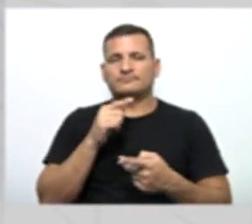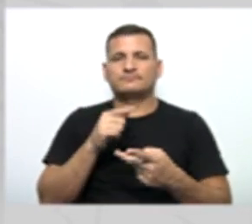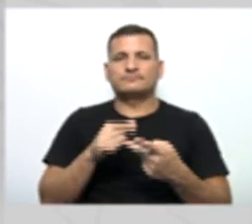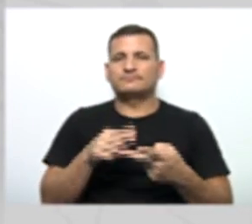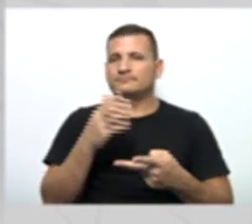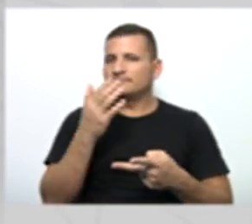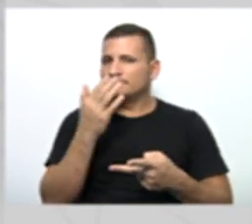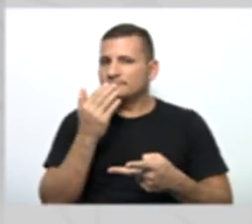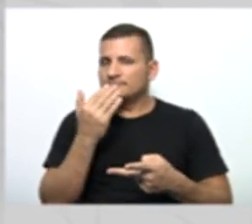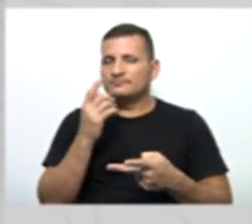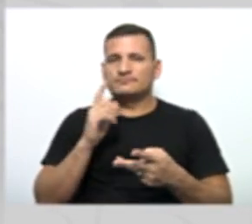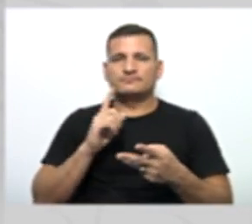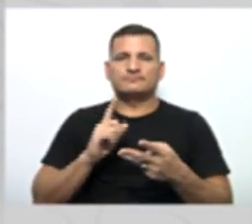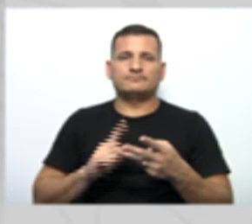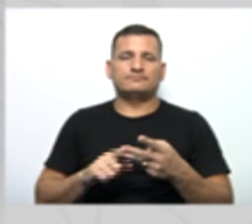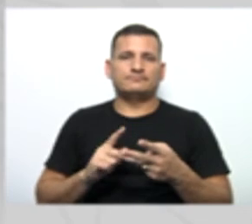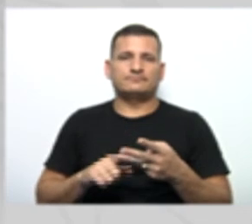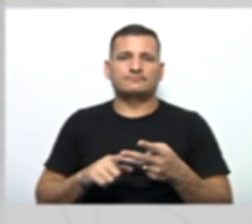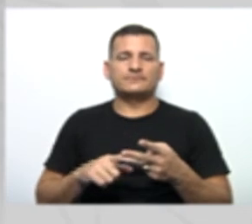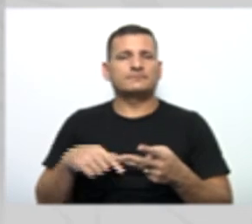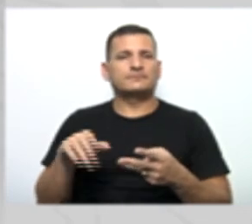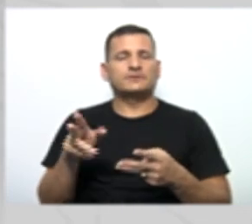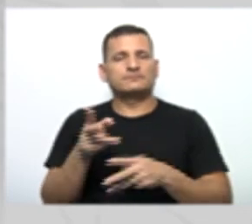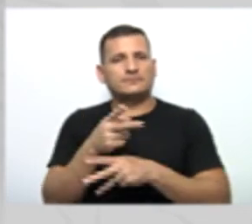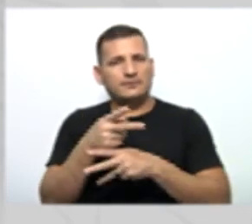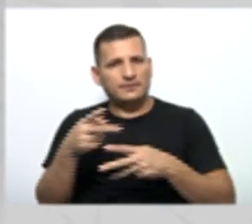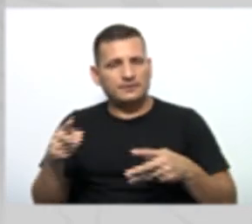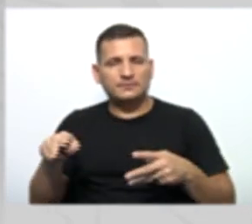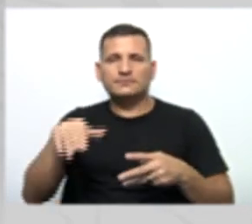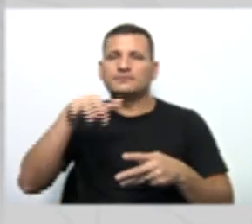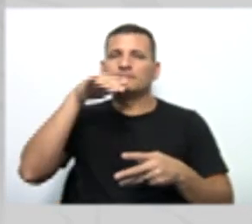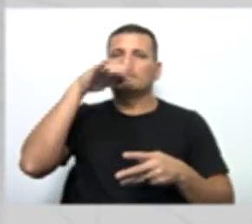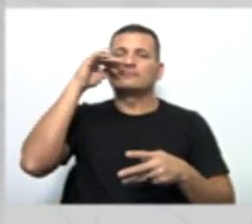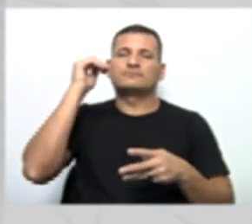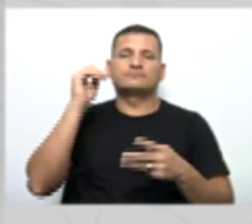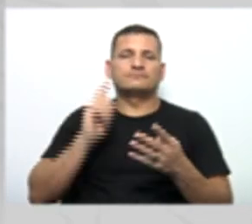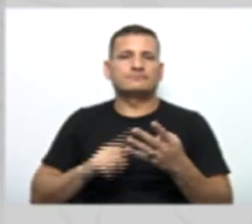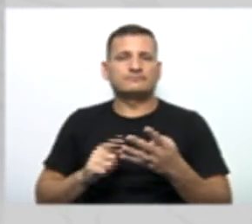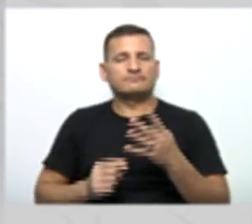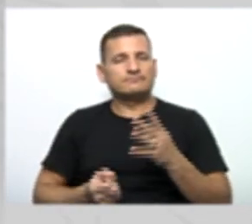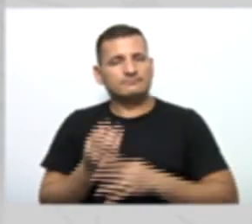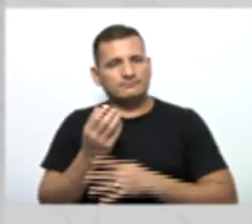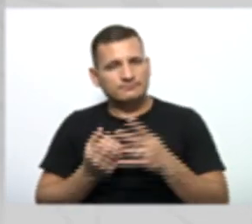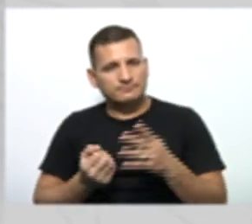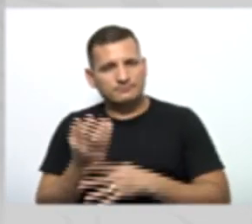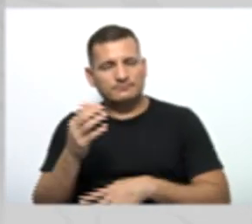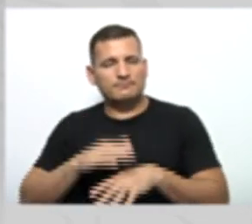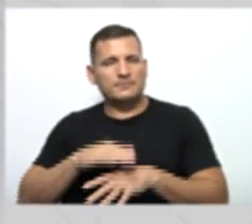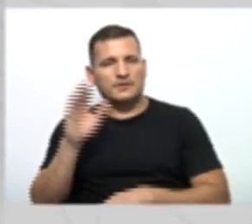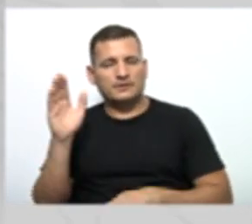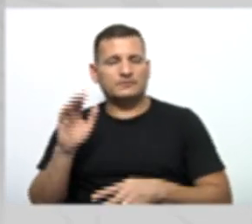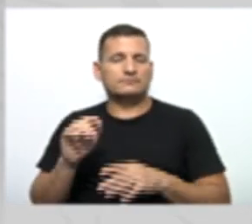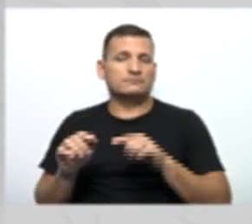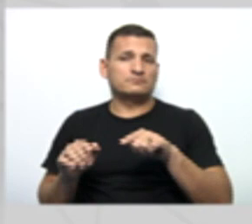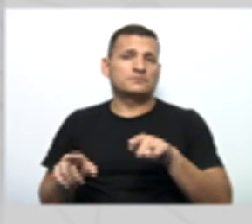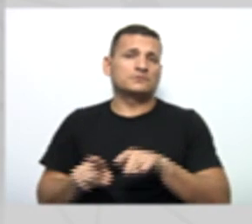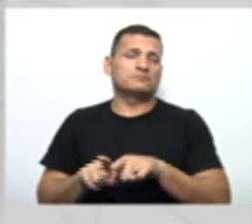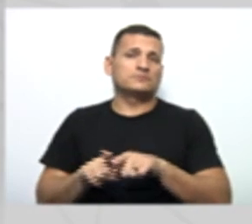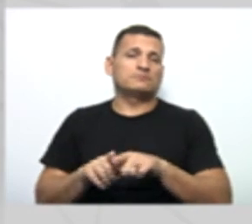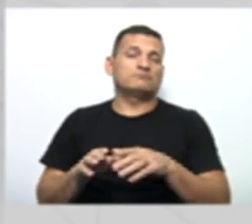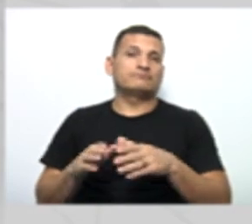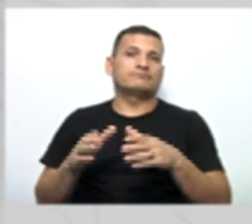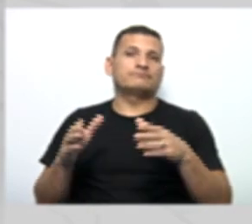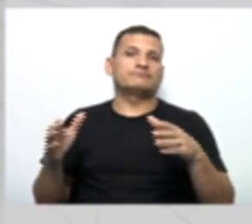precisamos utilizar mais ar, produzir mais. Isso também provoca o aumento de